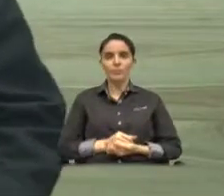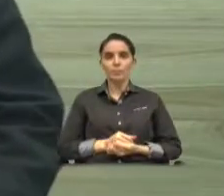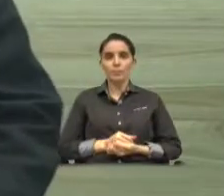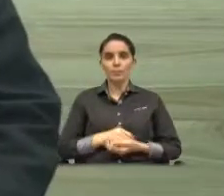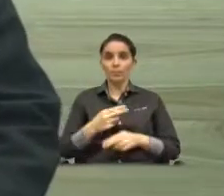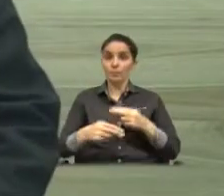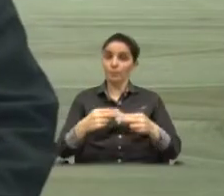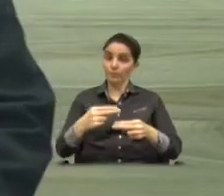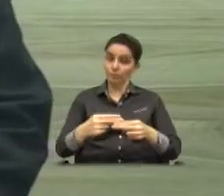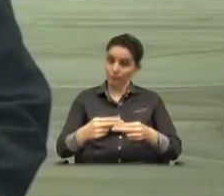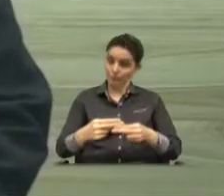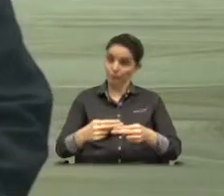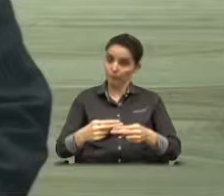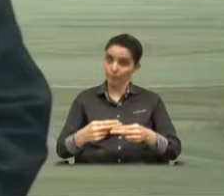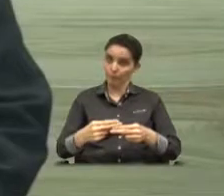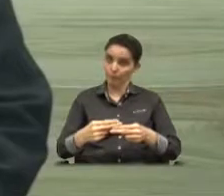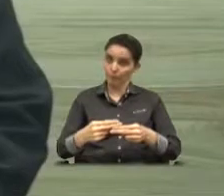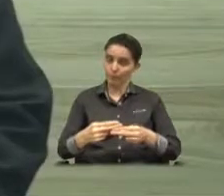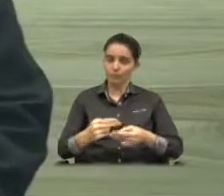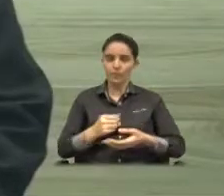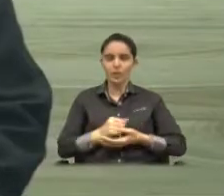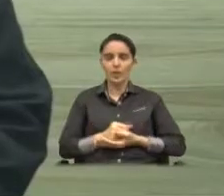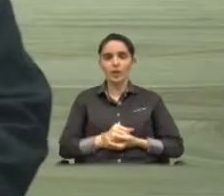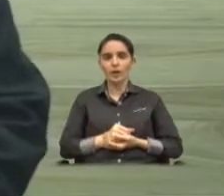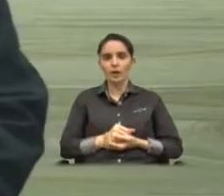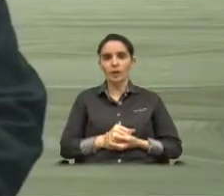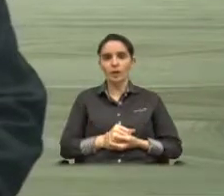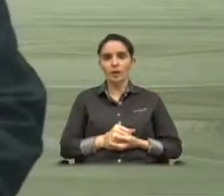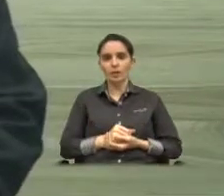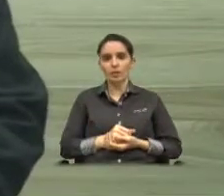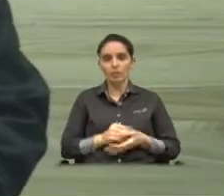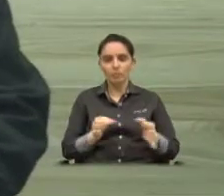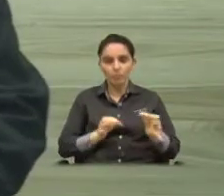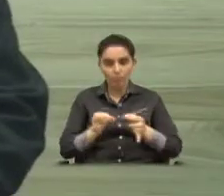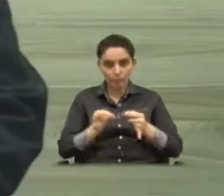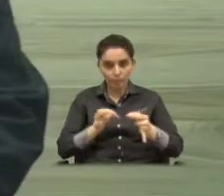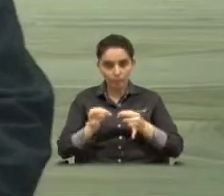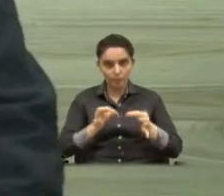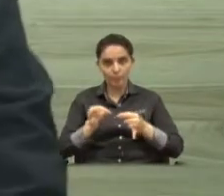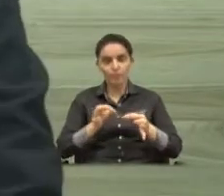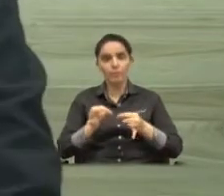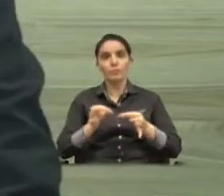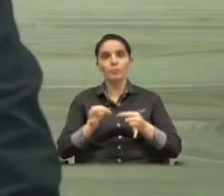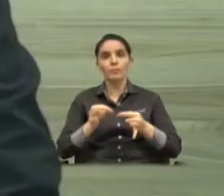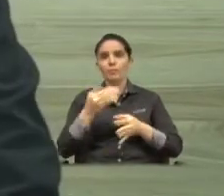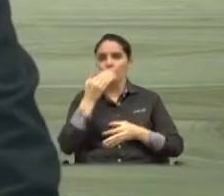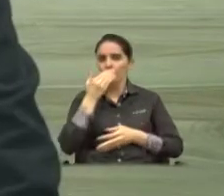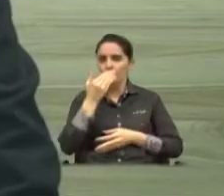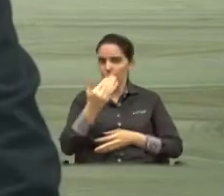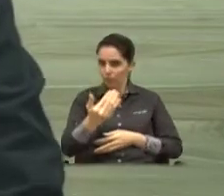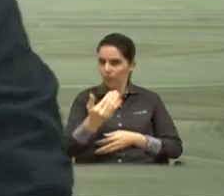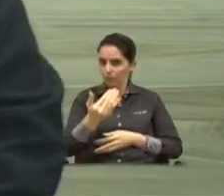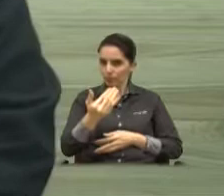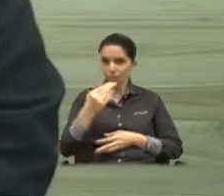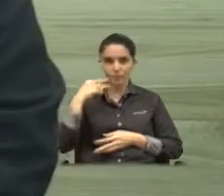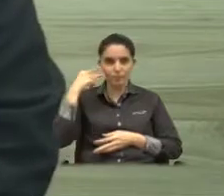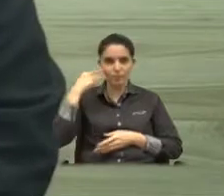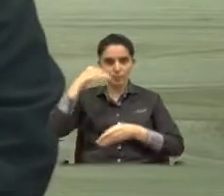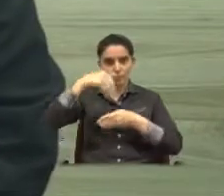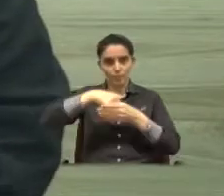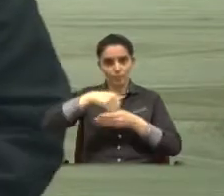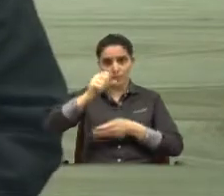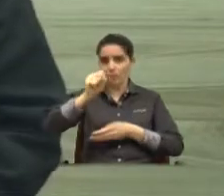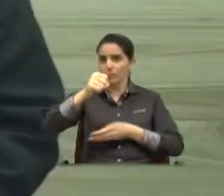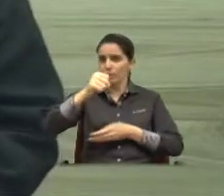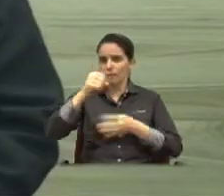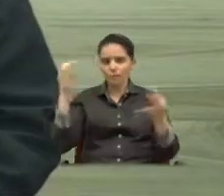senhor presidente, nós fizemos esse projeto e peço o voto favorável